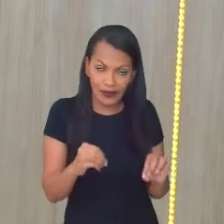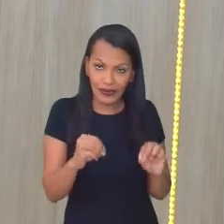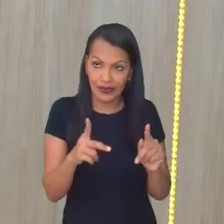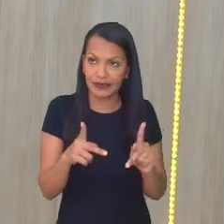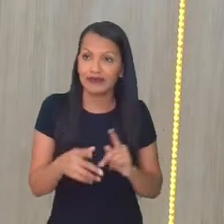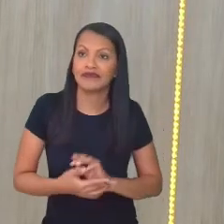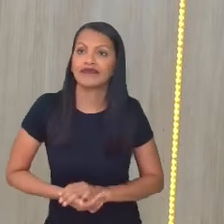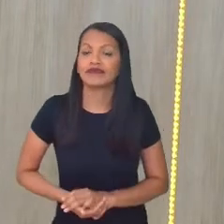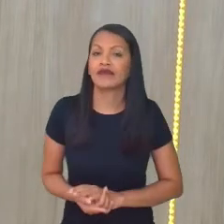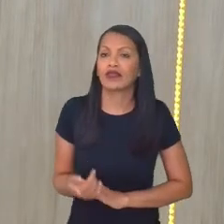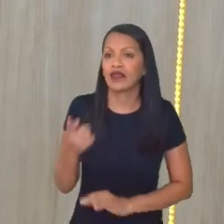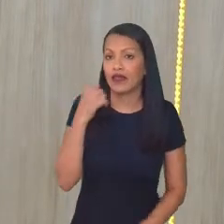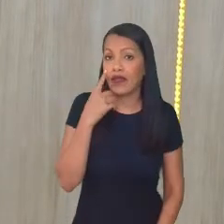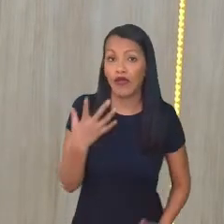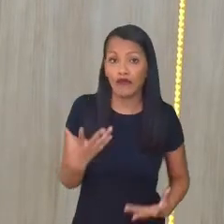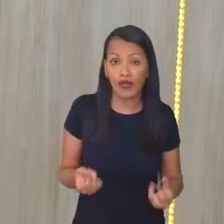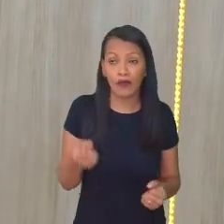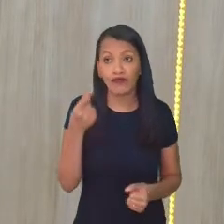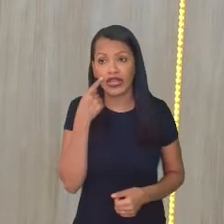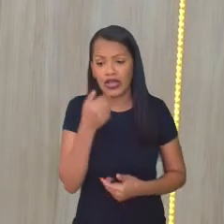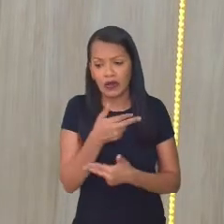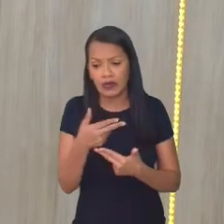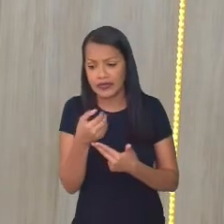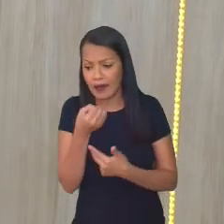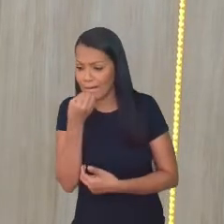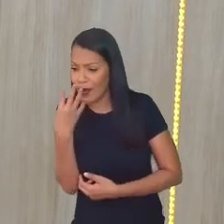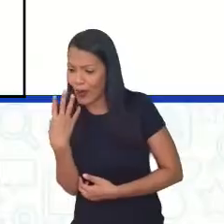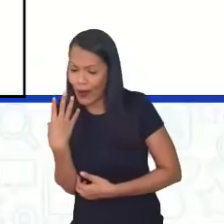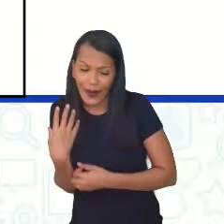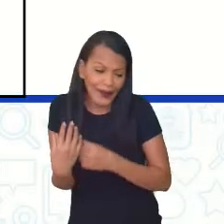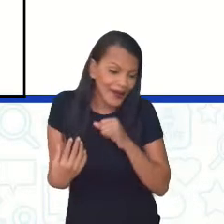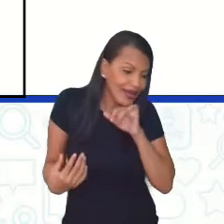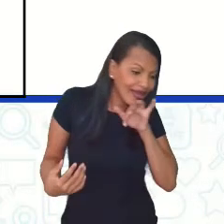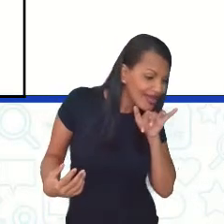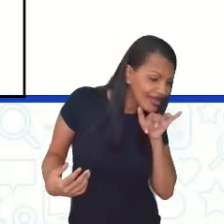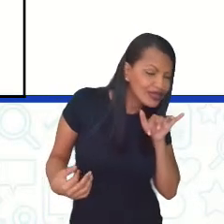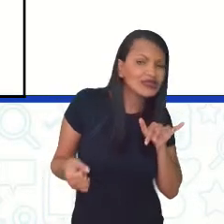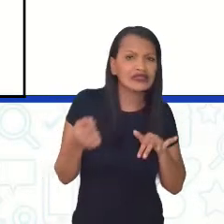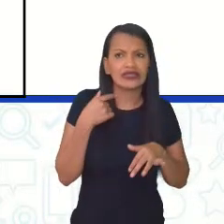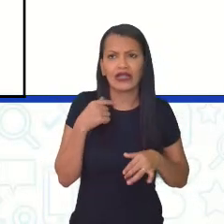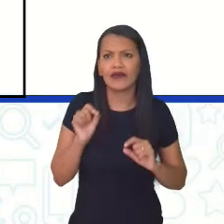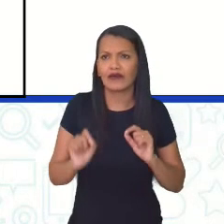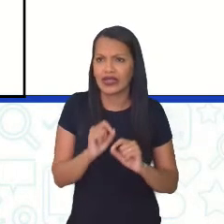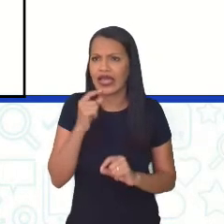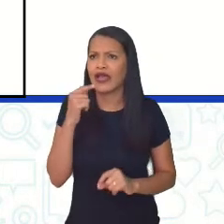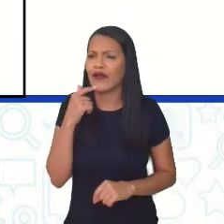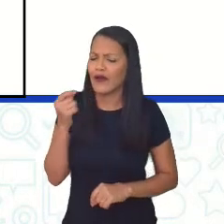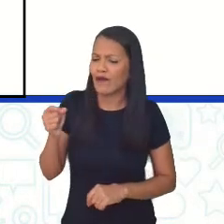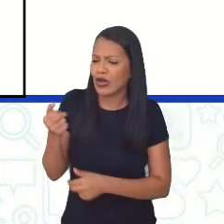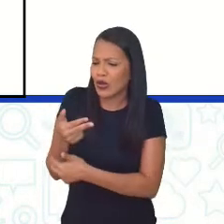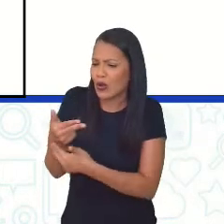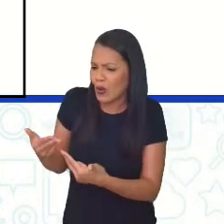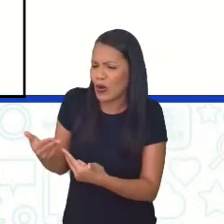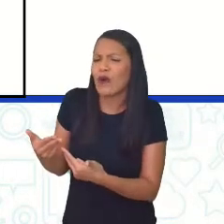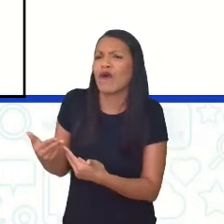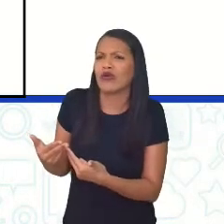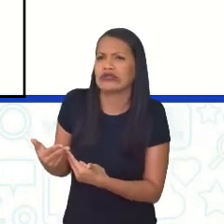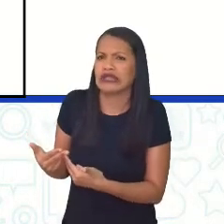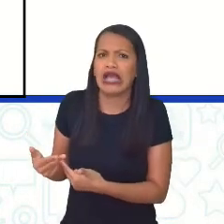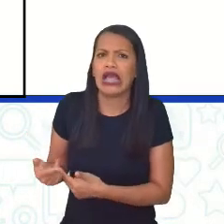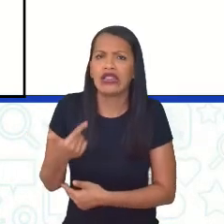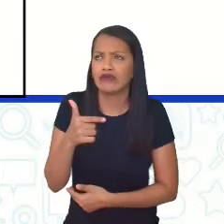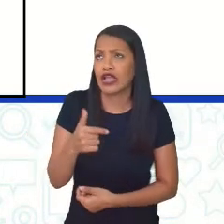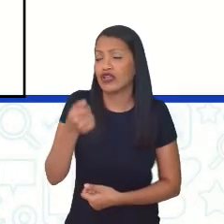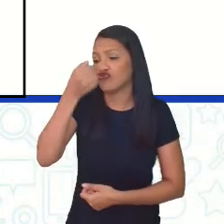As vantagens. Vamos ver as vantagens desses métodos, né? É um método prático, de longa duração, não há esquecimentos, como